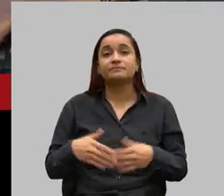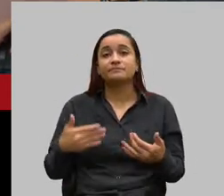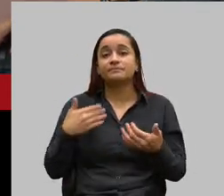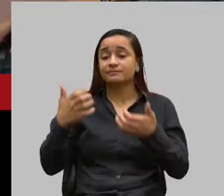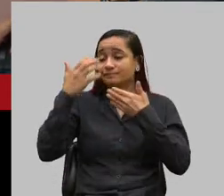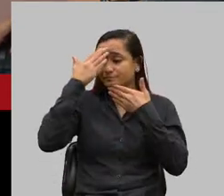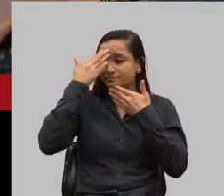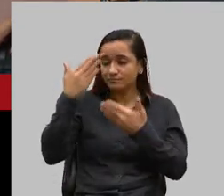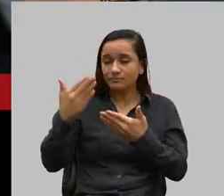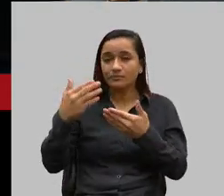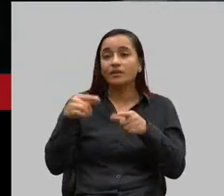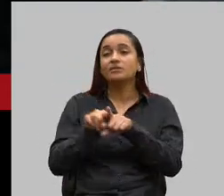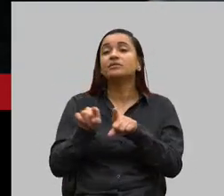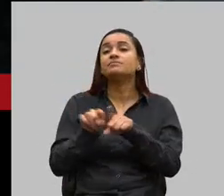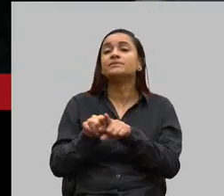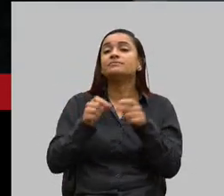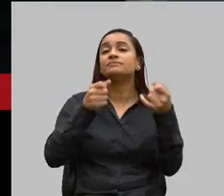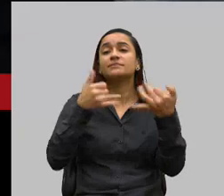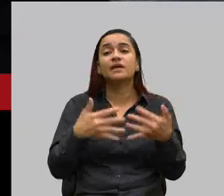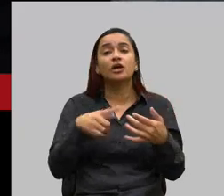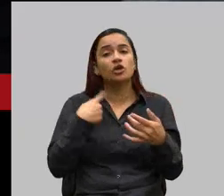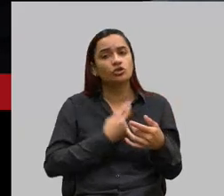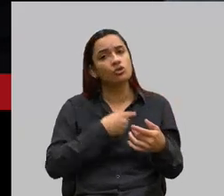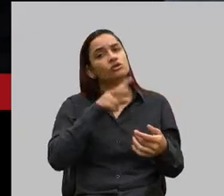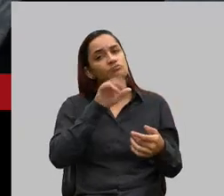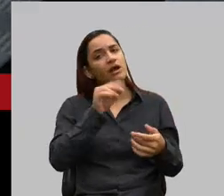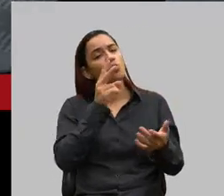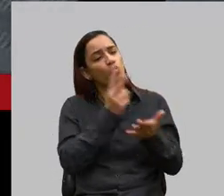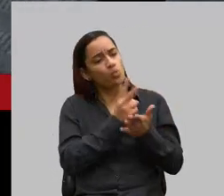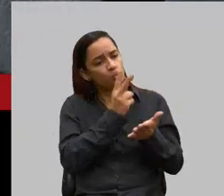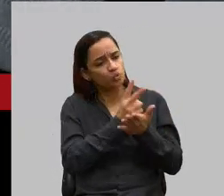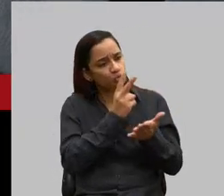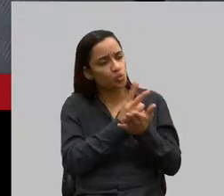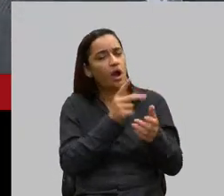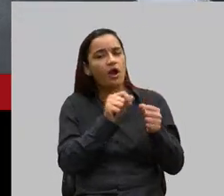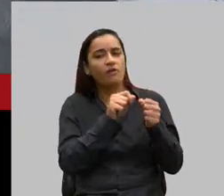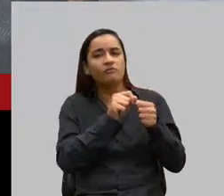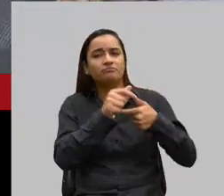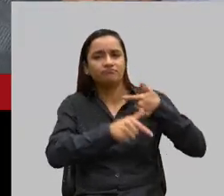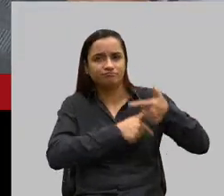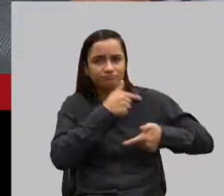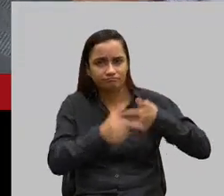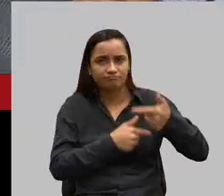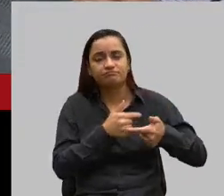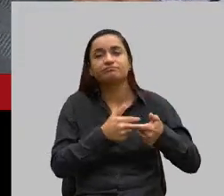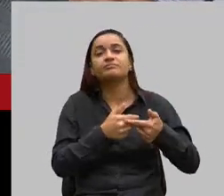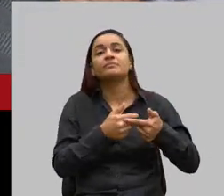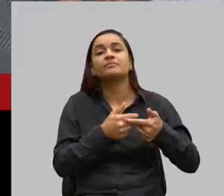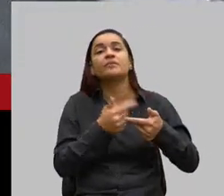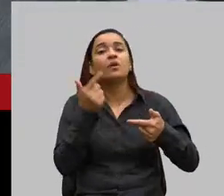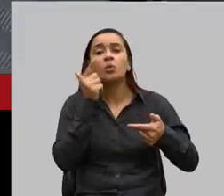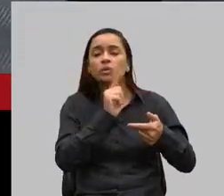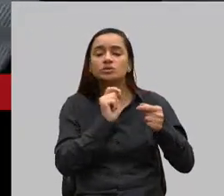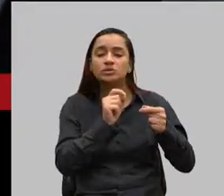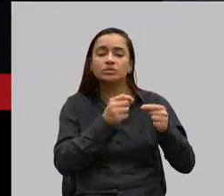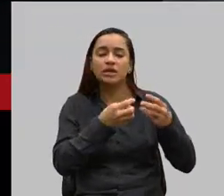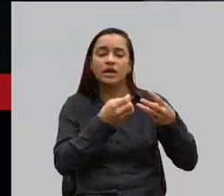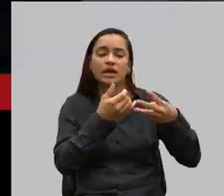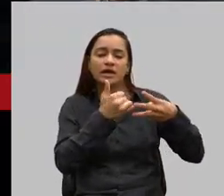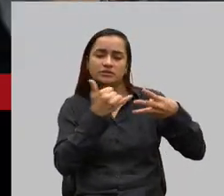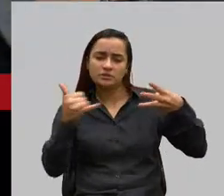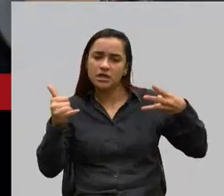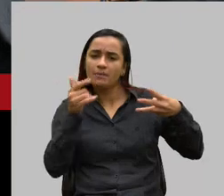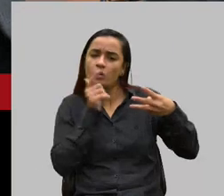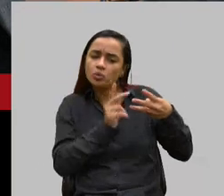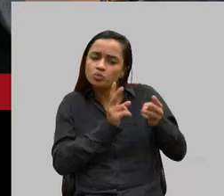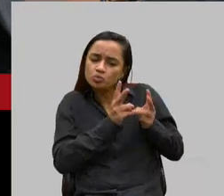e dizer que nós vamos continuar sobre a liderança doador zemo do vice governador Professor Mateus a manter AA semig nos trilhos